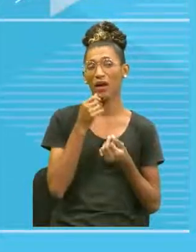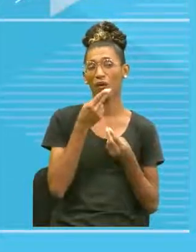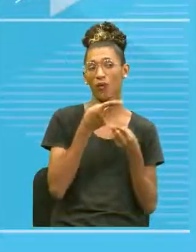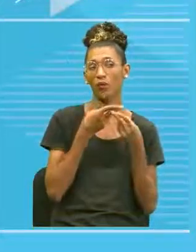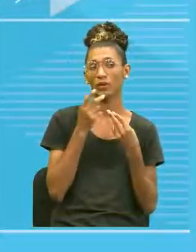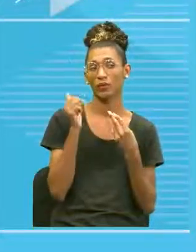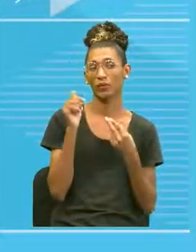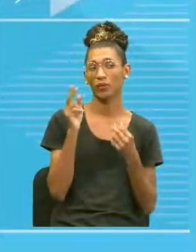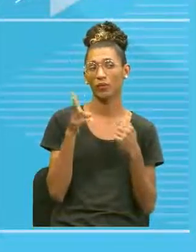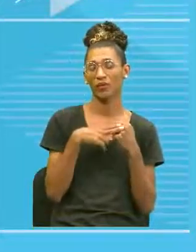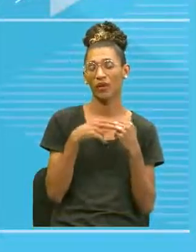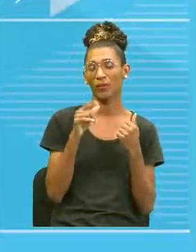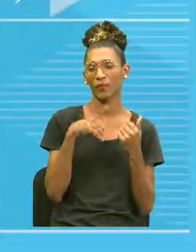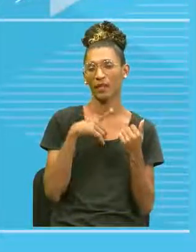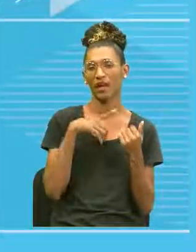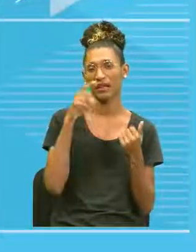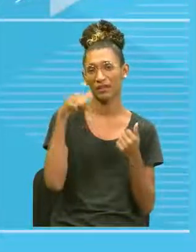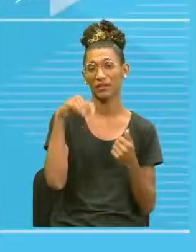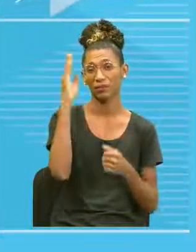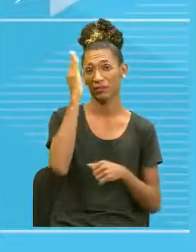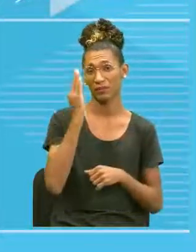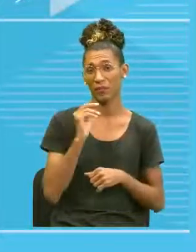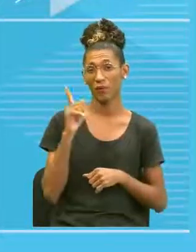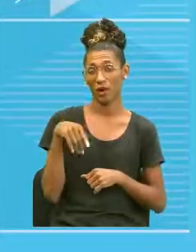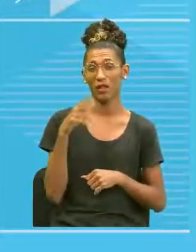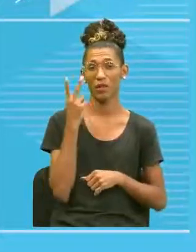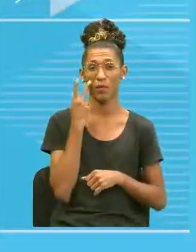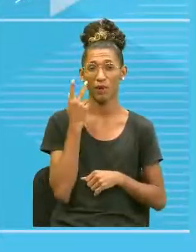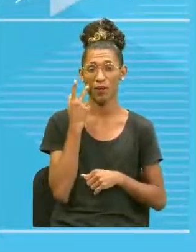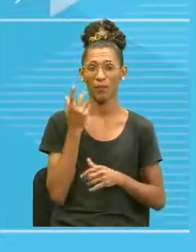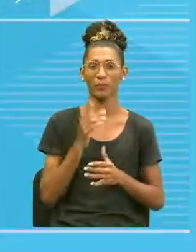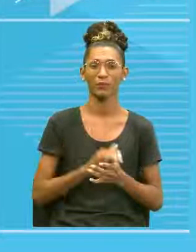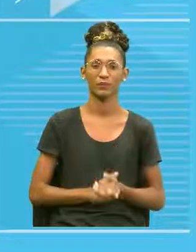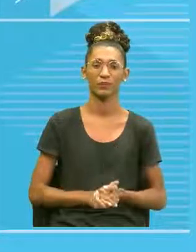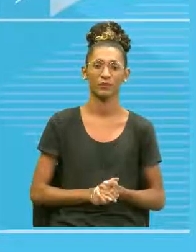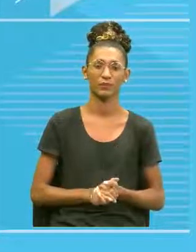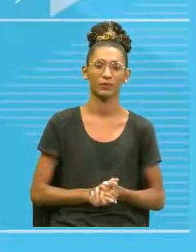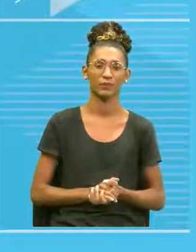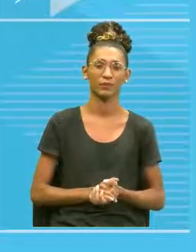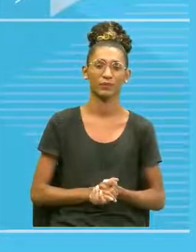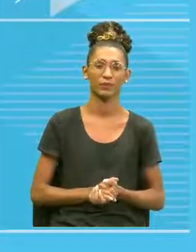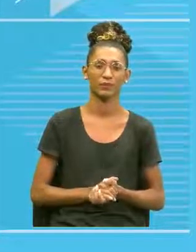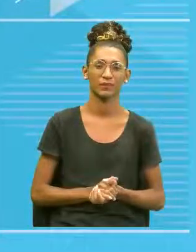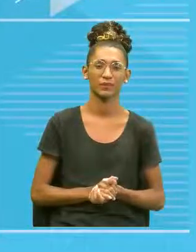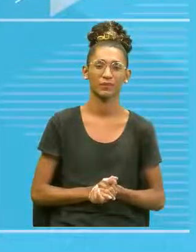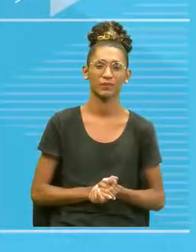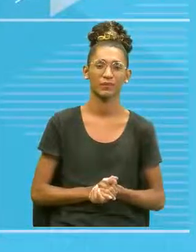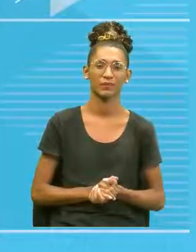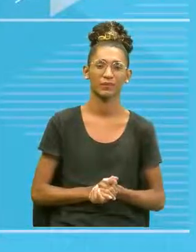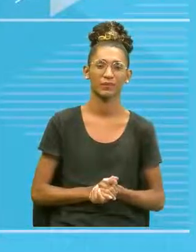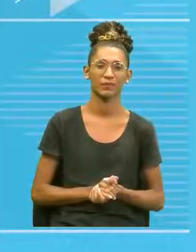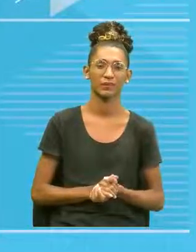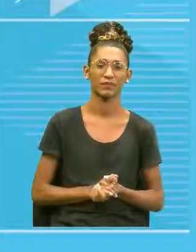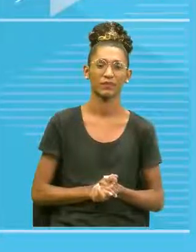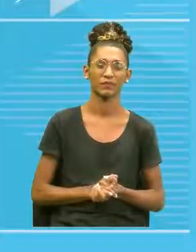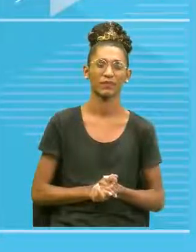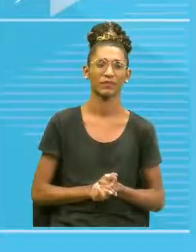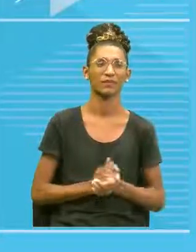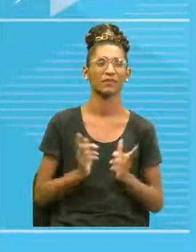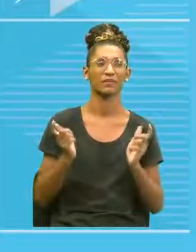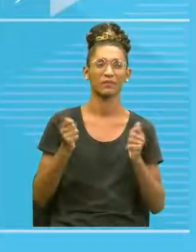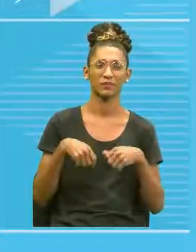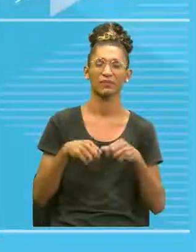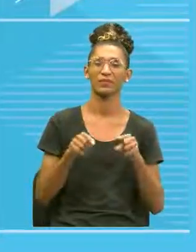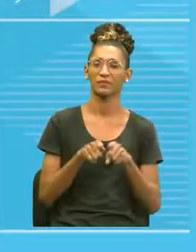ter aqui no Brasil né é mais comum né havia saído havia começado pode ser